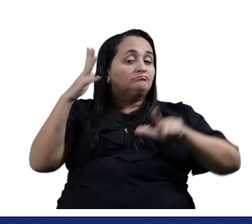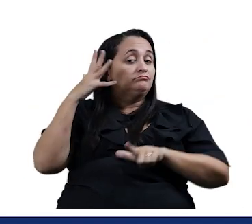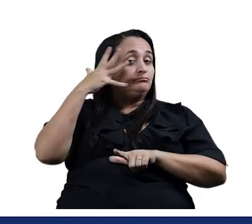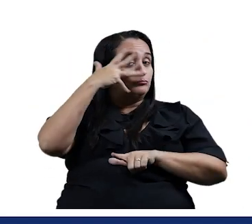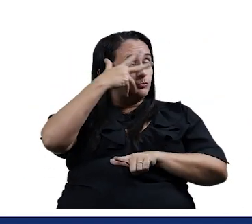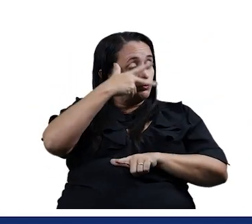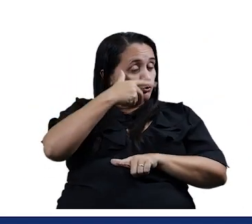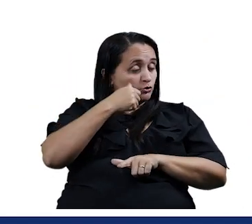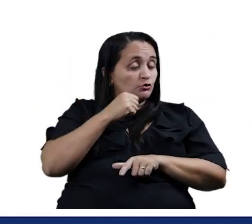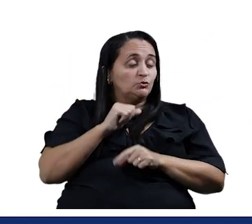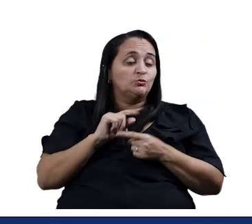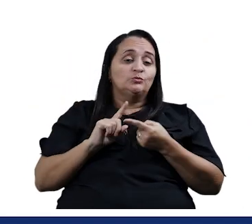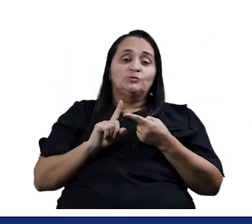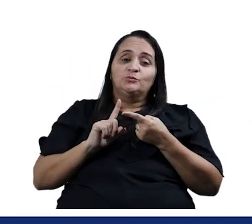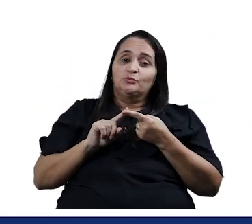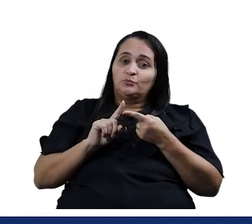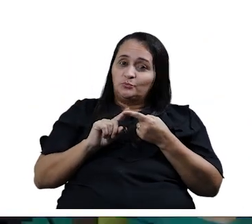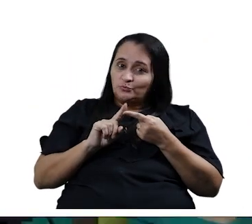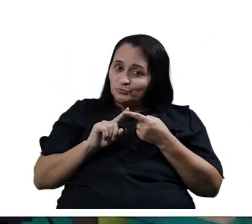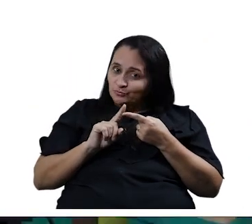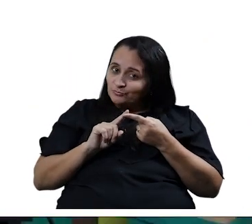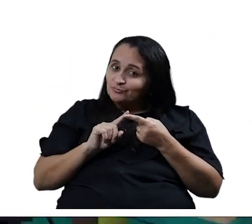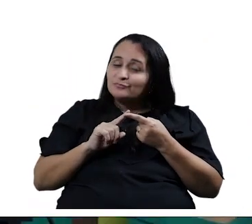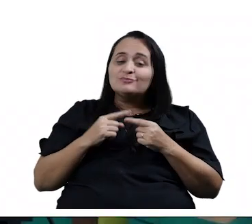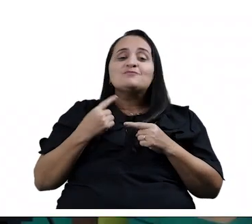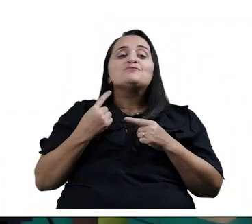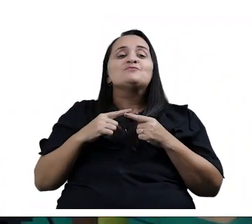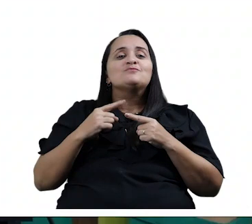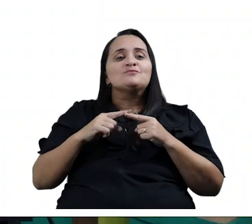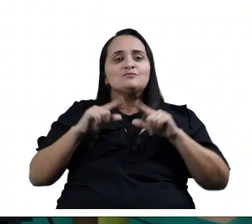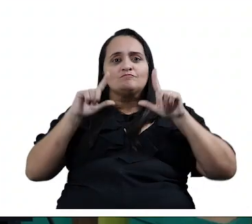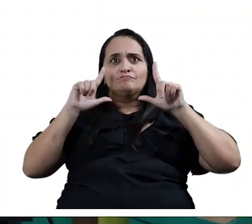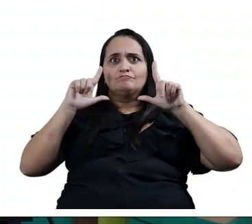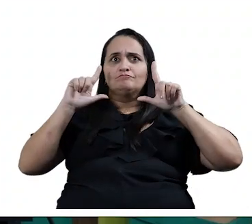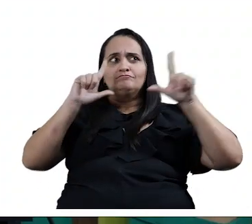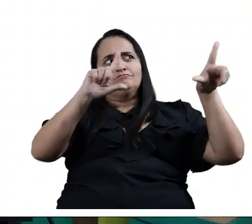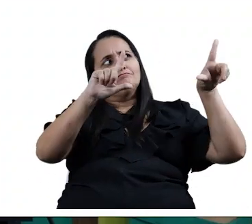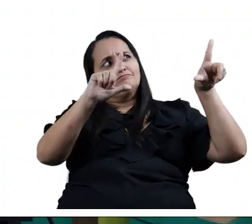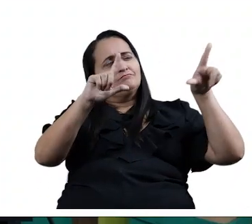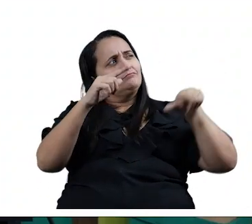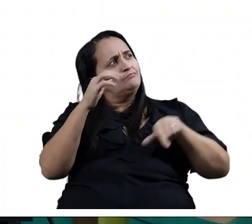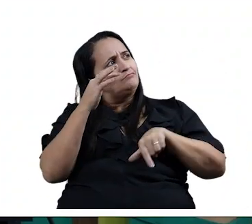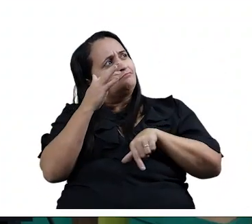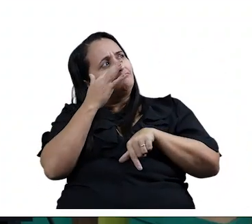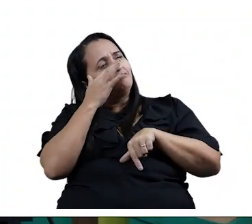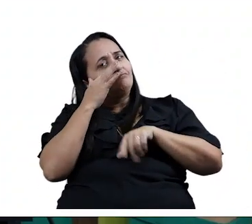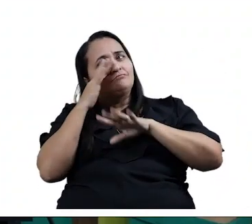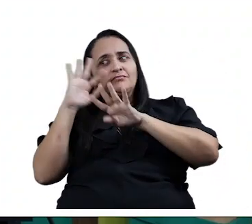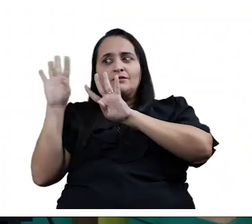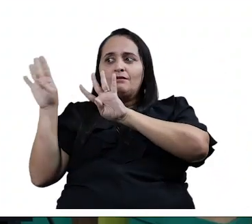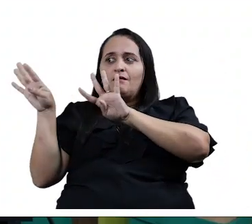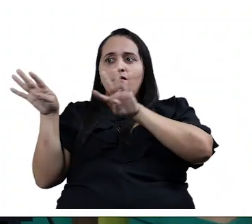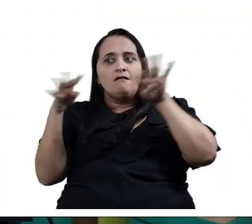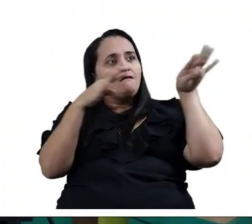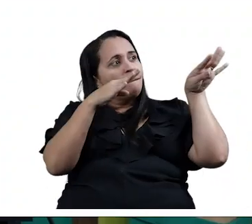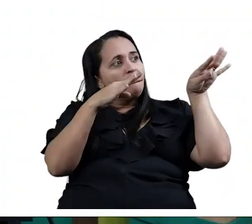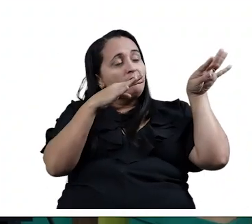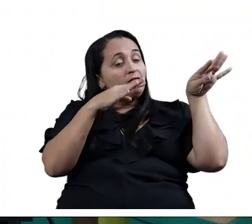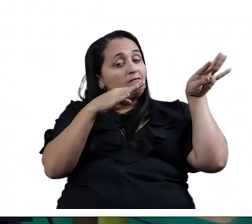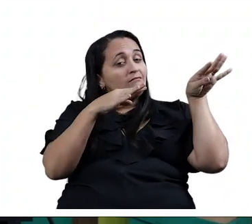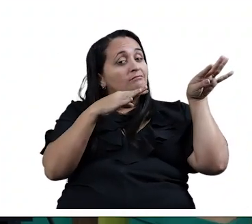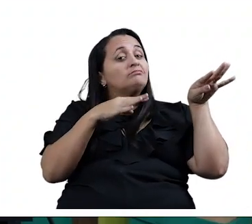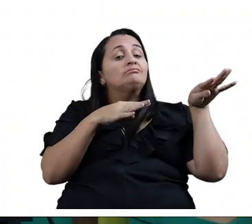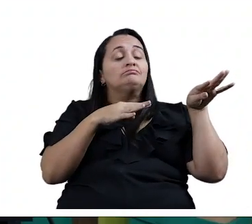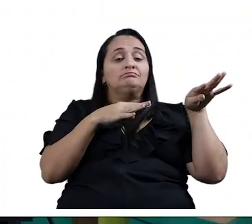a estética. Por quê? Porque a função do cartaz é chamar a atenção. Ele quer chamar a tua atenção.